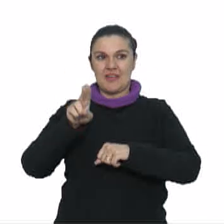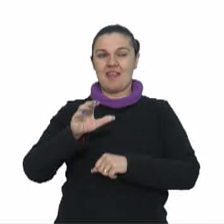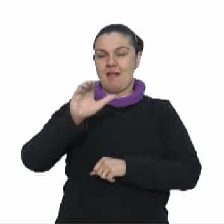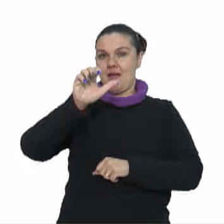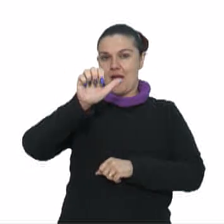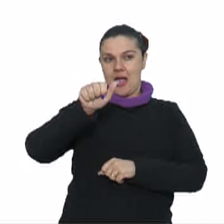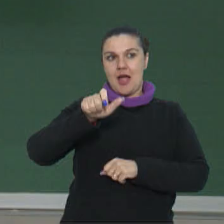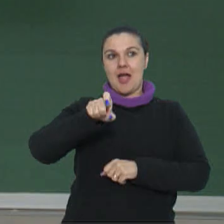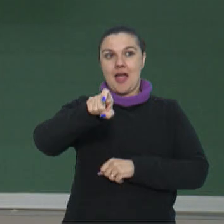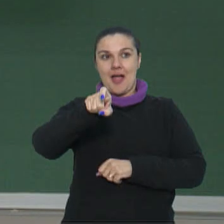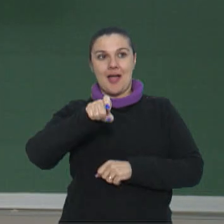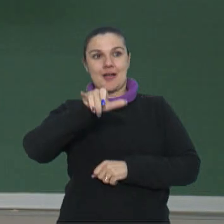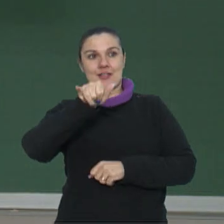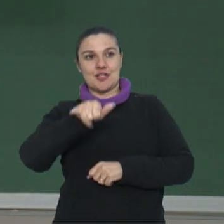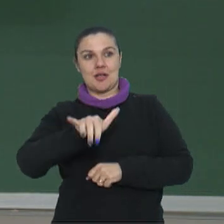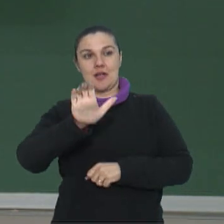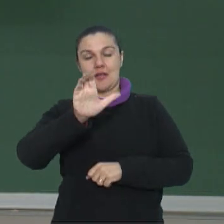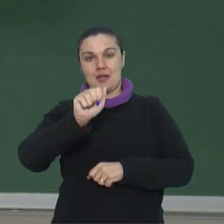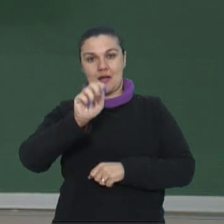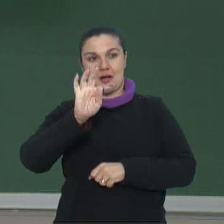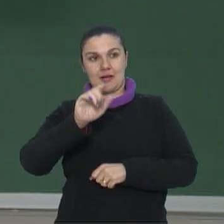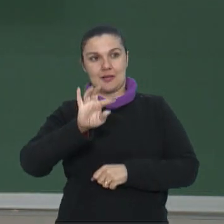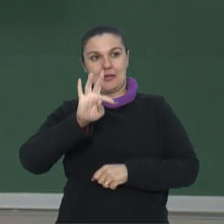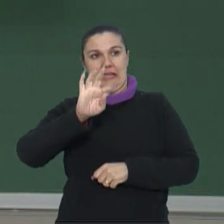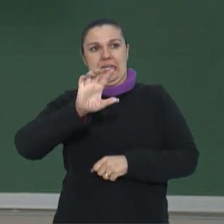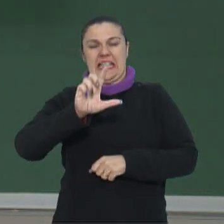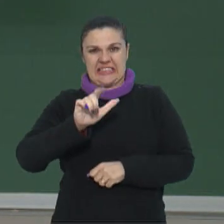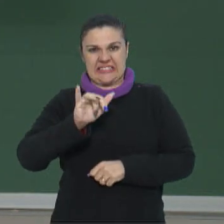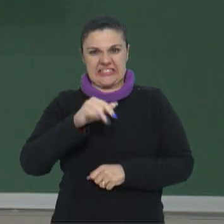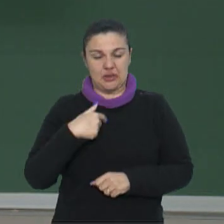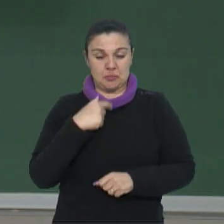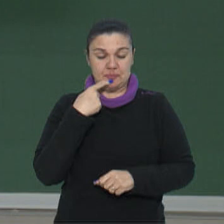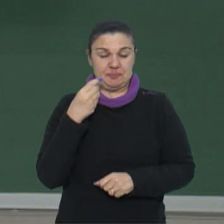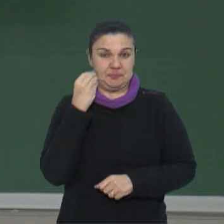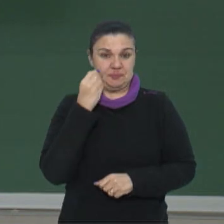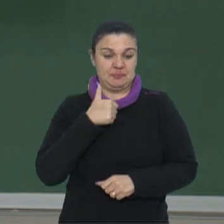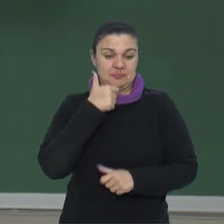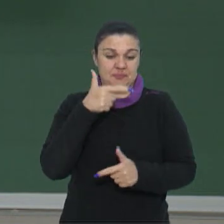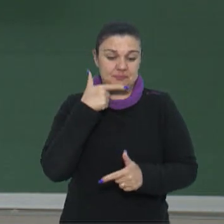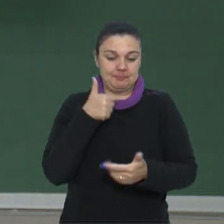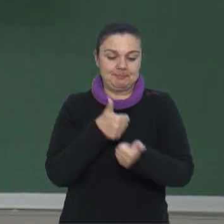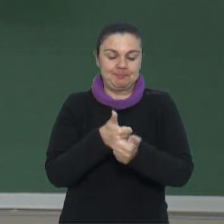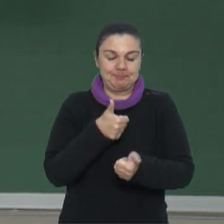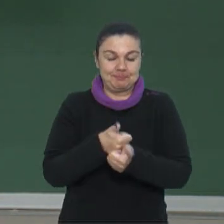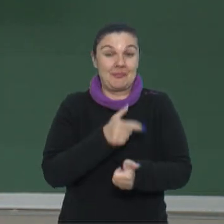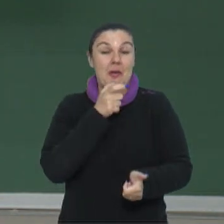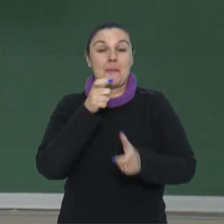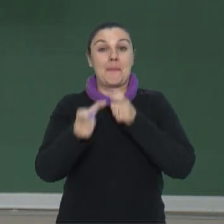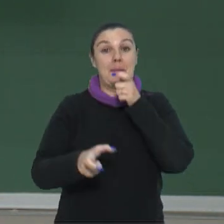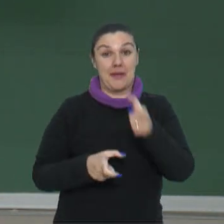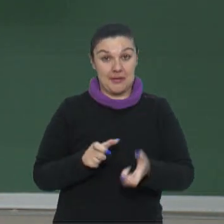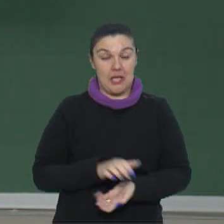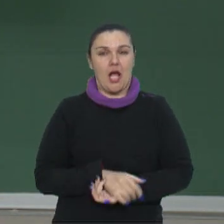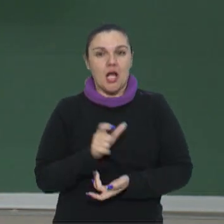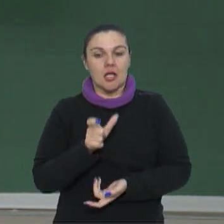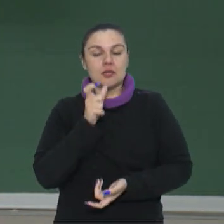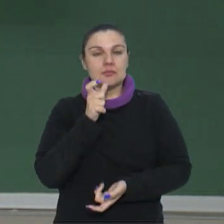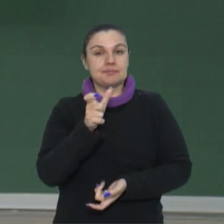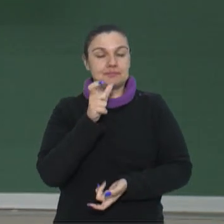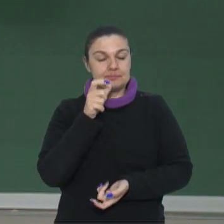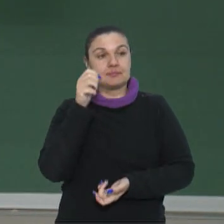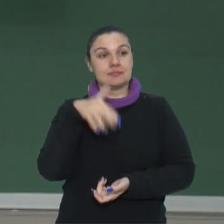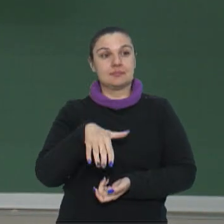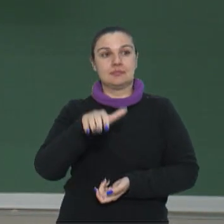Deus do céu, vamos lá, de novo. Vocês têm que ver eu nos Incas, treinando no Google Tradução, como que eu ia chegar aqui comentando com vocês.